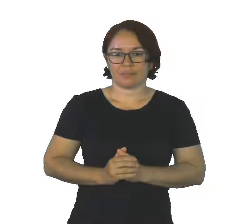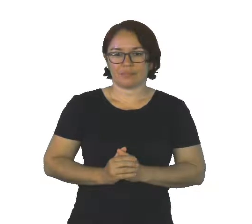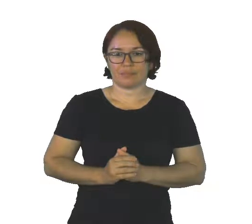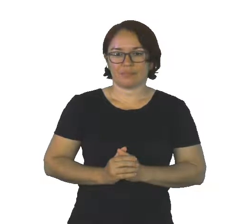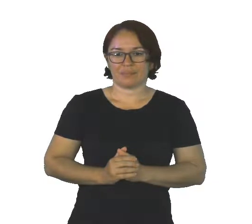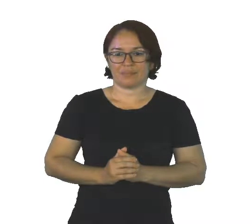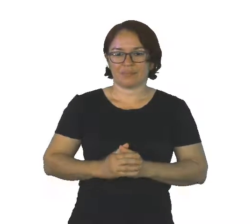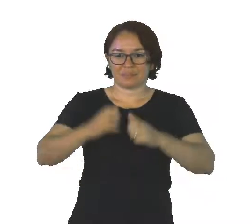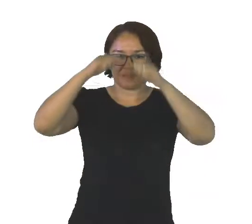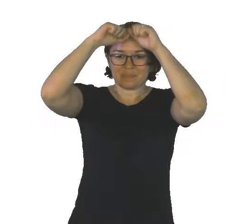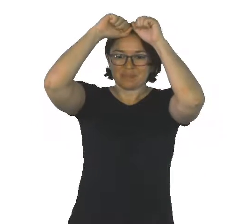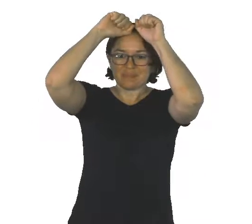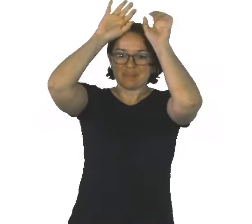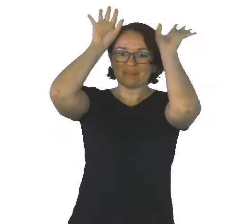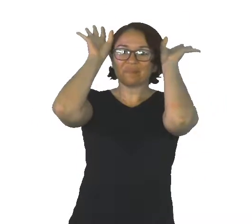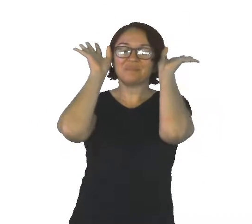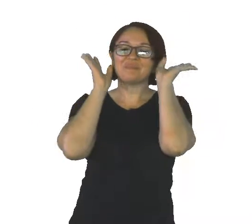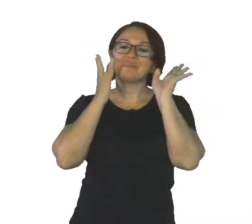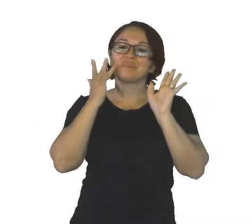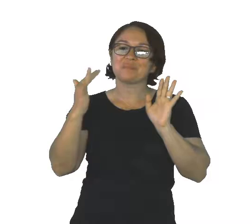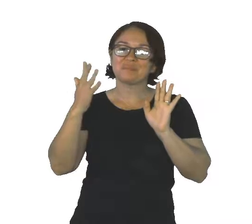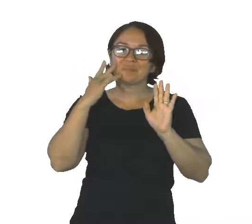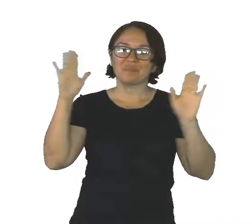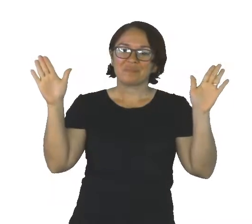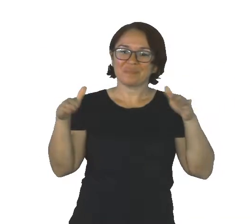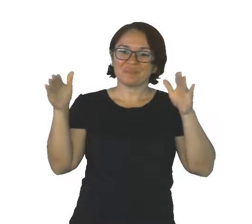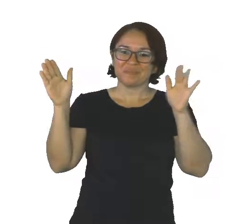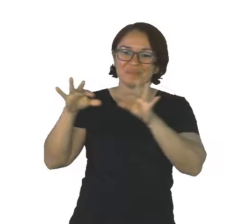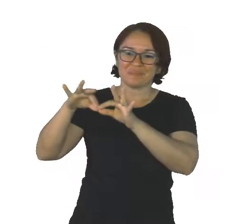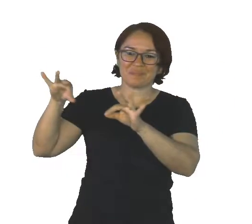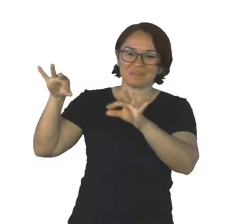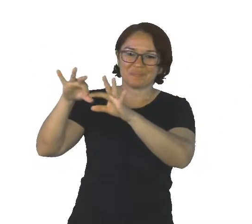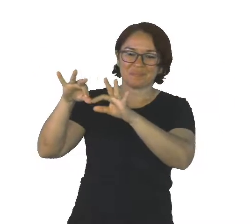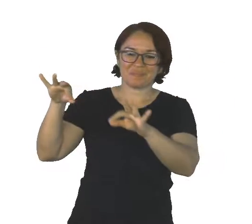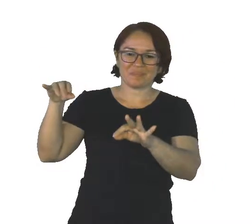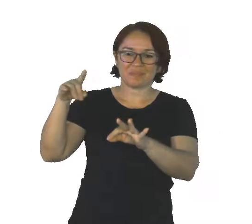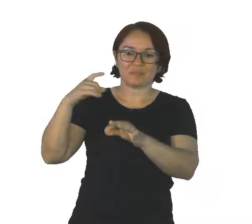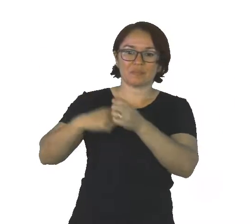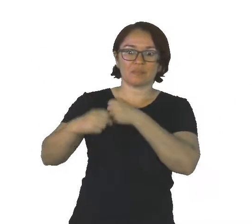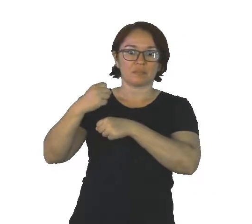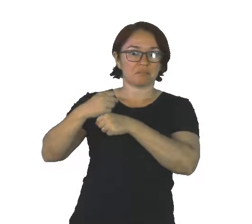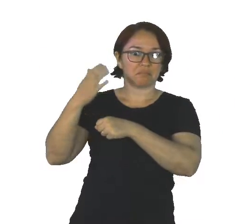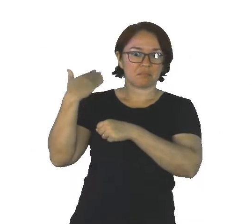Cocares coloridos feitos de penas na década de 60.